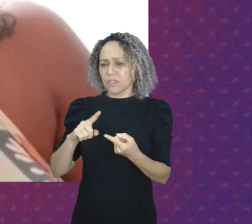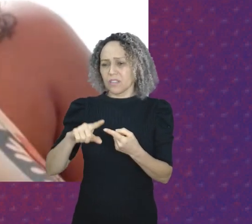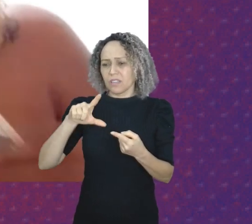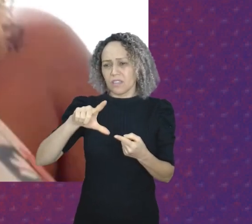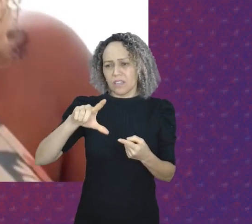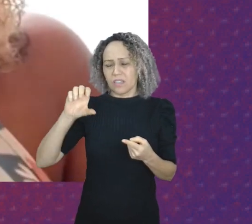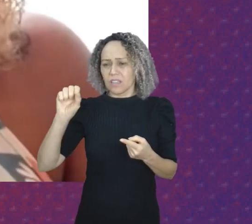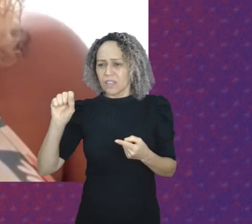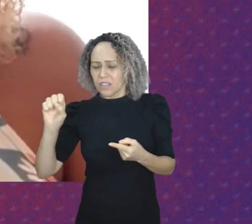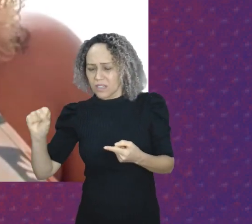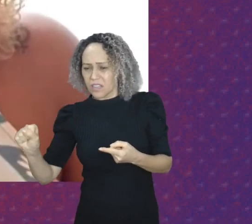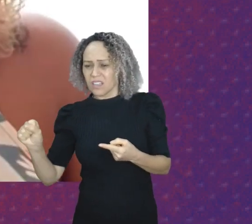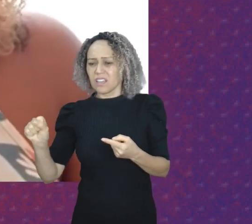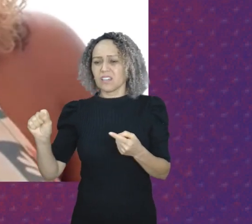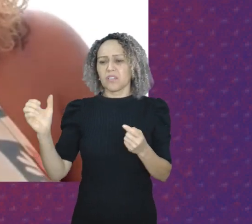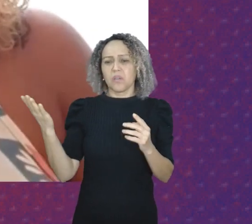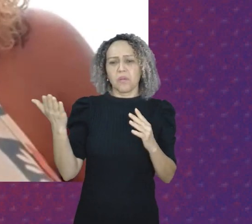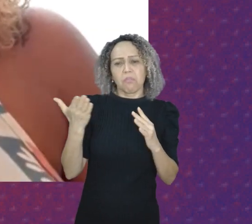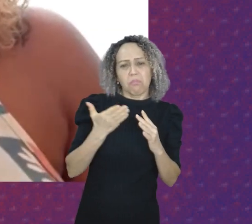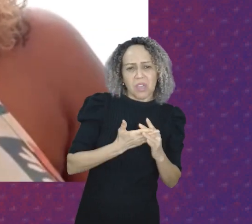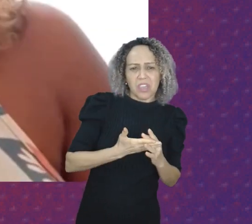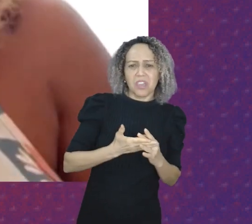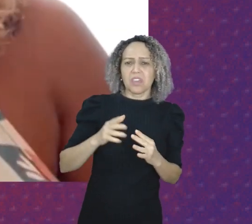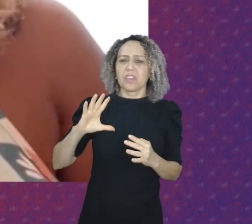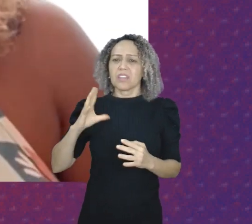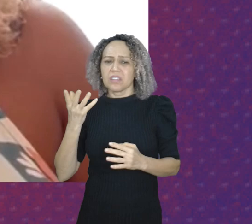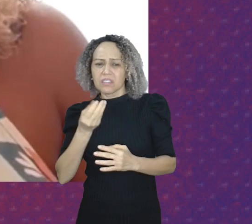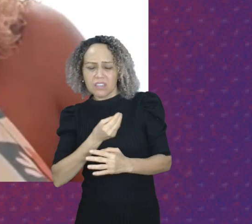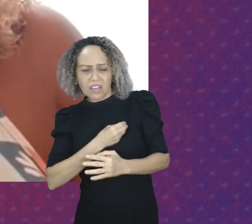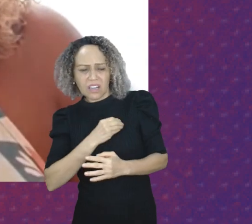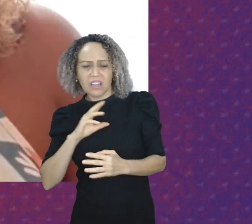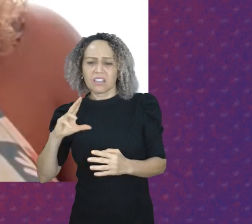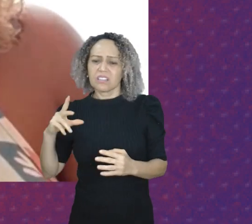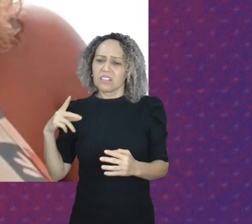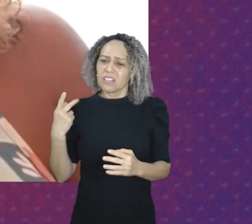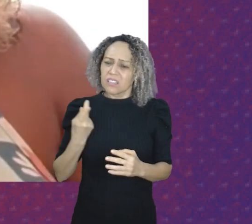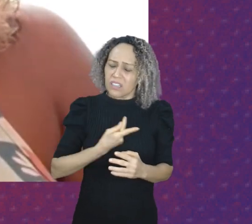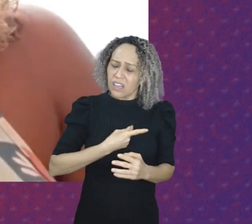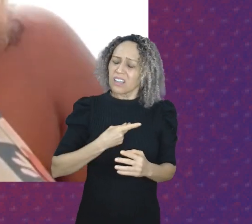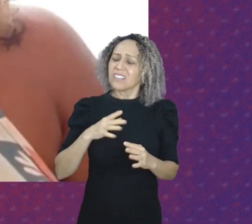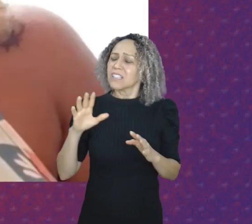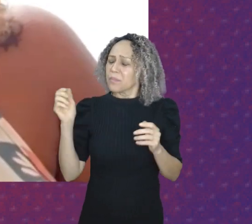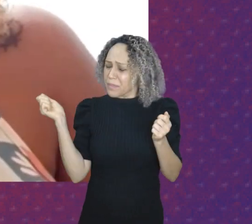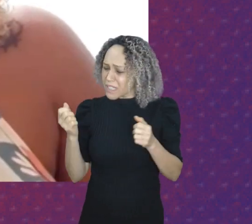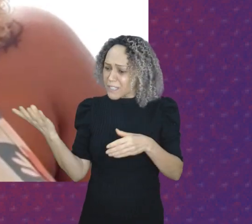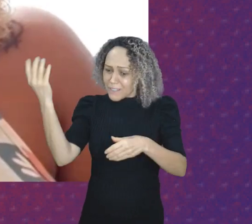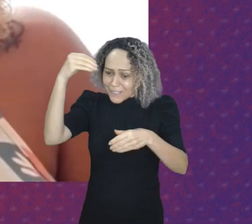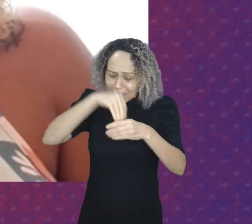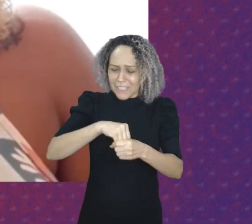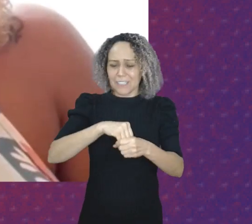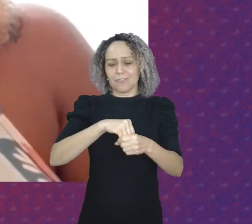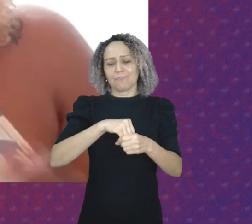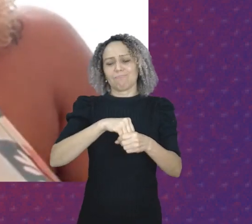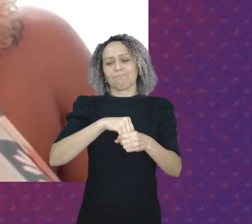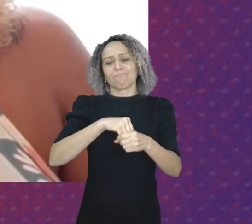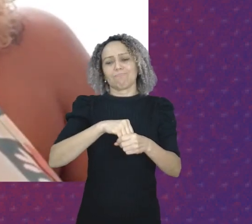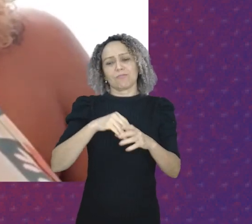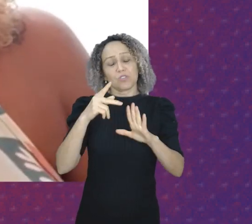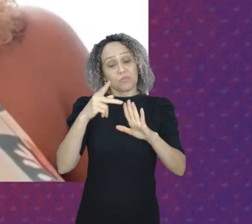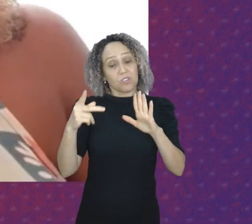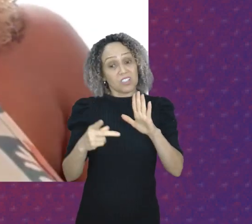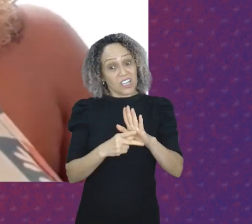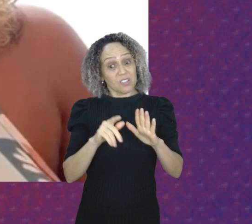lestrans, bissexuais, porque só quem sabe o que a gente passa somos nós, né? E aí a gente